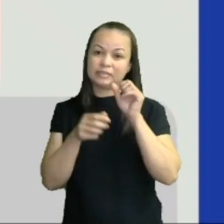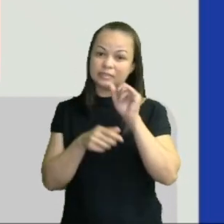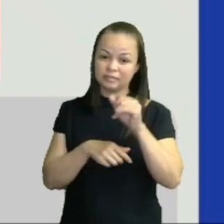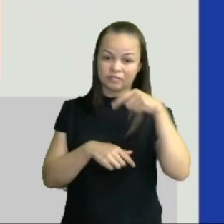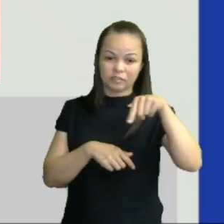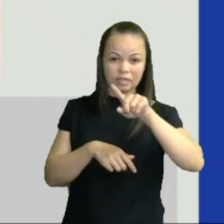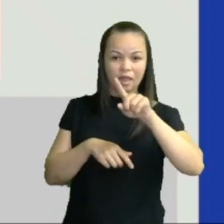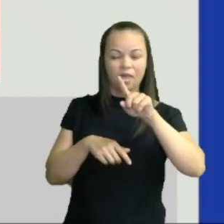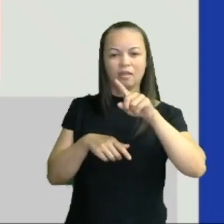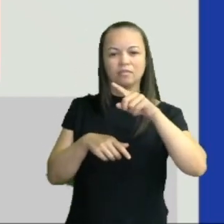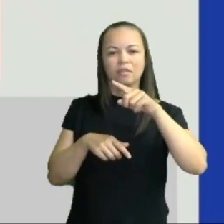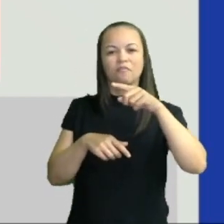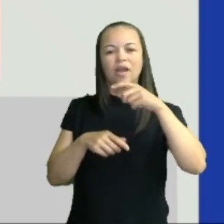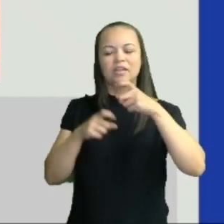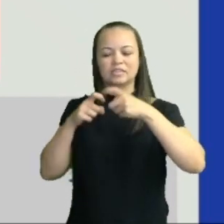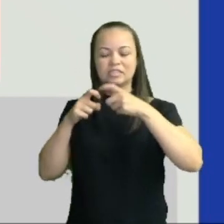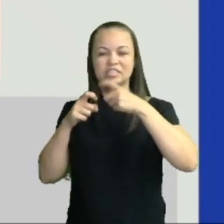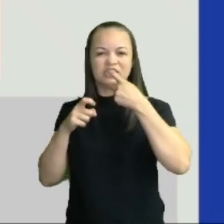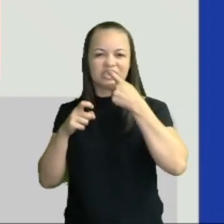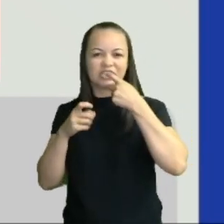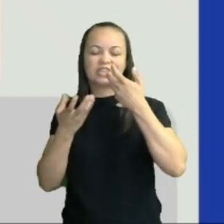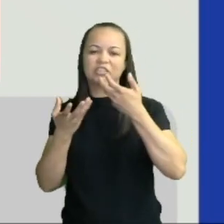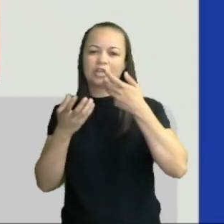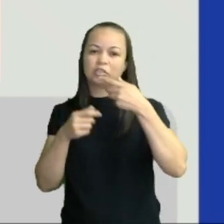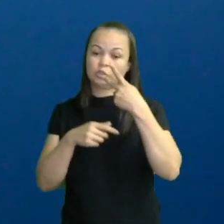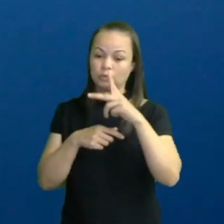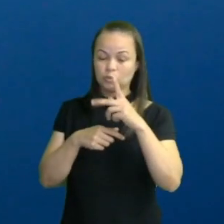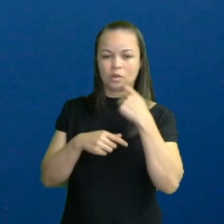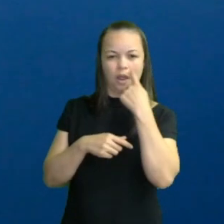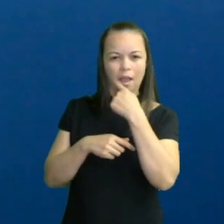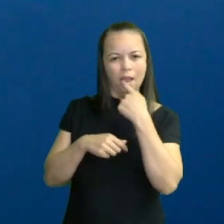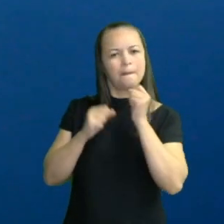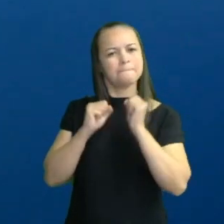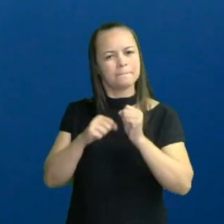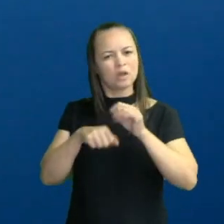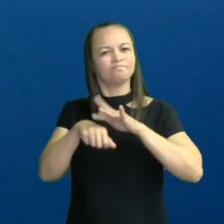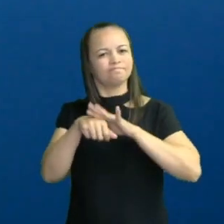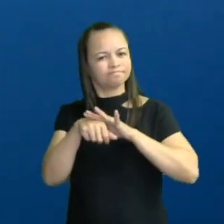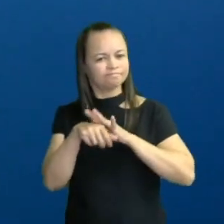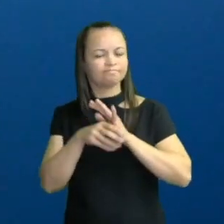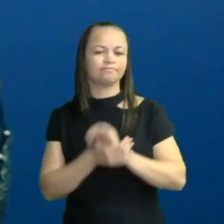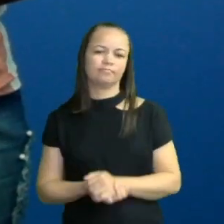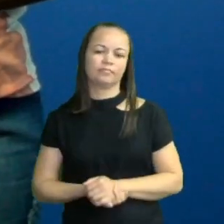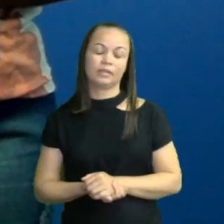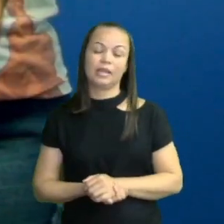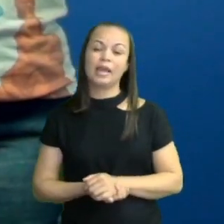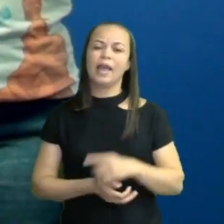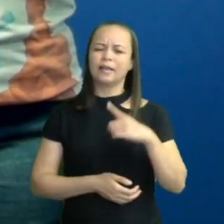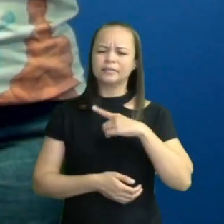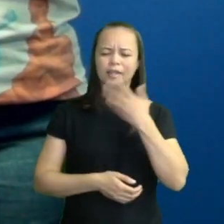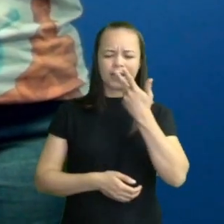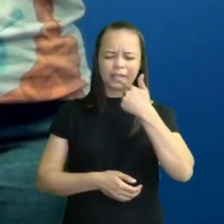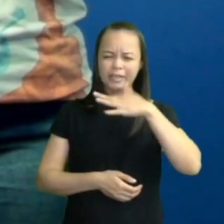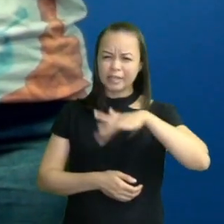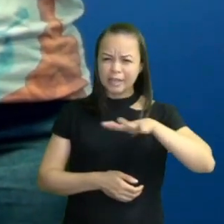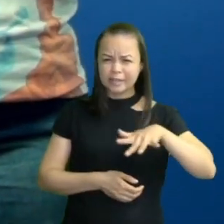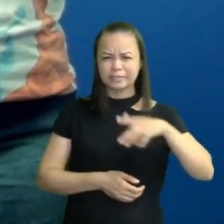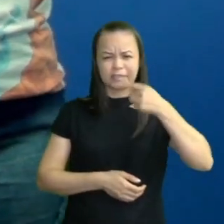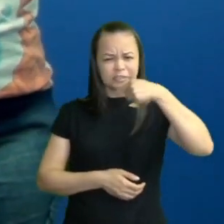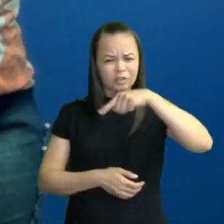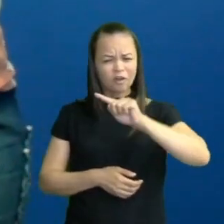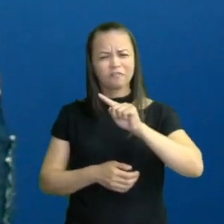dentista, sua boca pode ficar doente. Aí, sabe, gente, tem criança que só espera para ir no dentista quando tá com a dor de